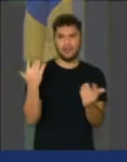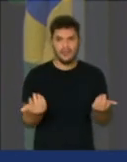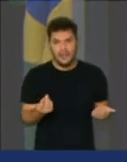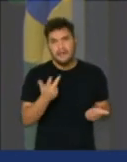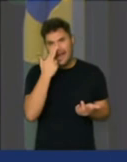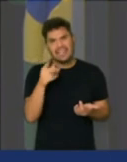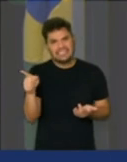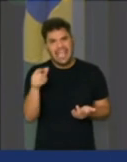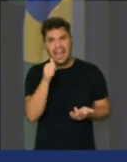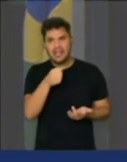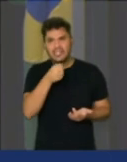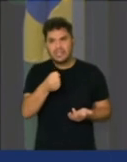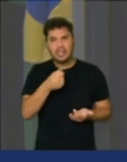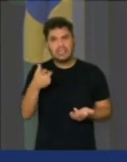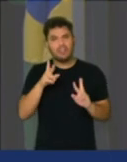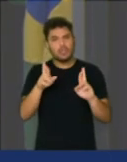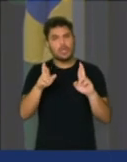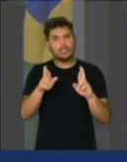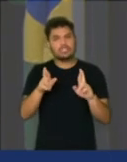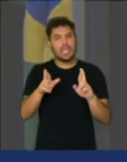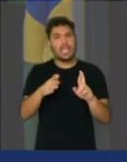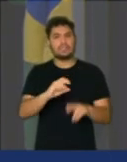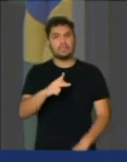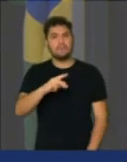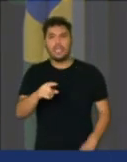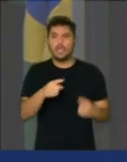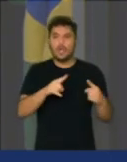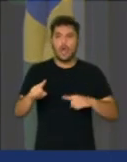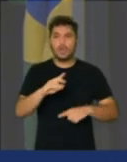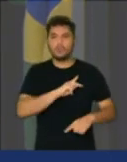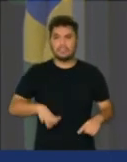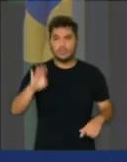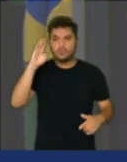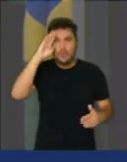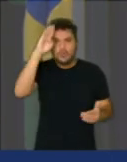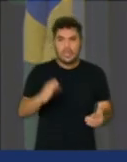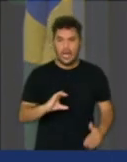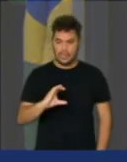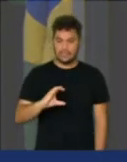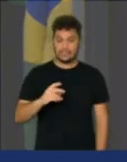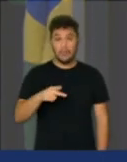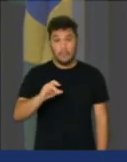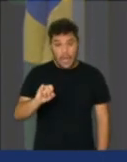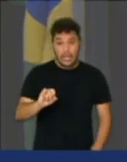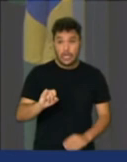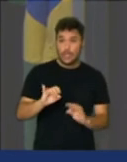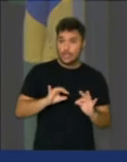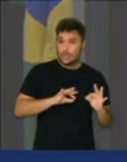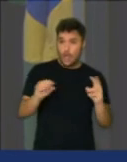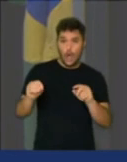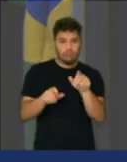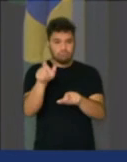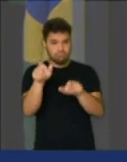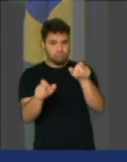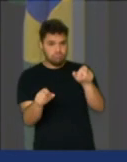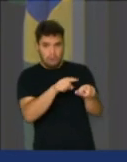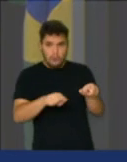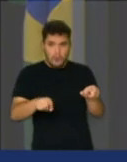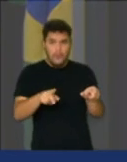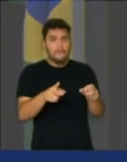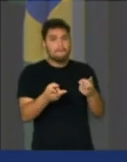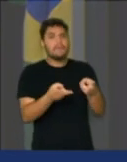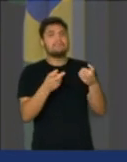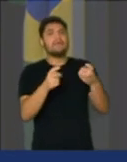torcendo contra o governo Bolsonaro, de uma CPI que todos percebem que ela tem um